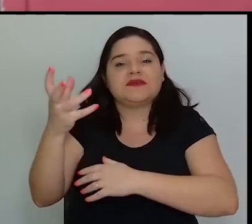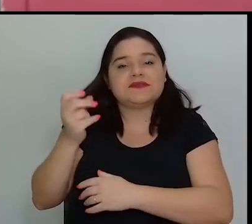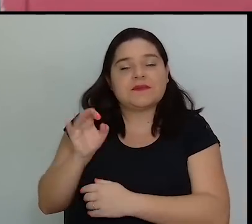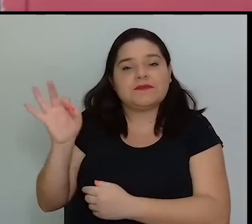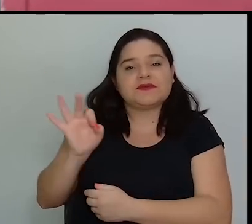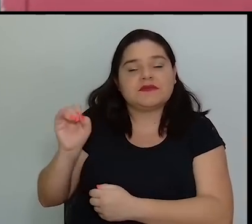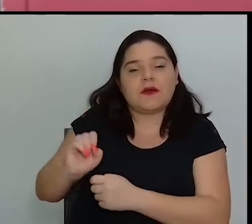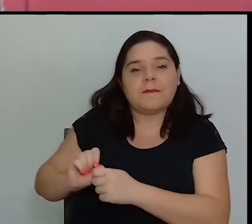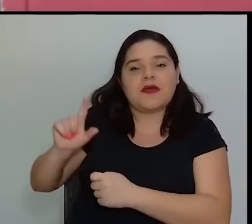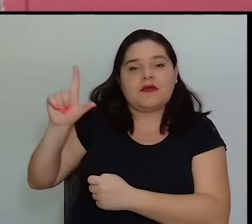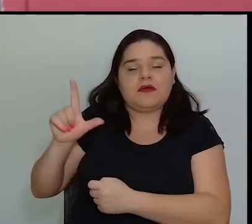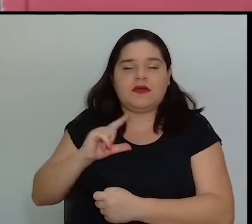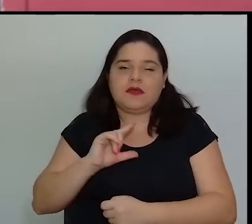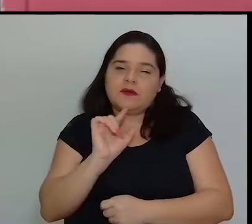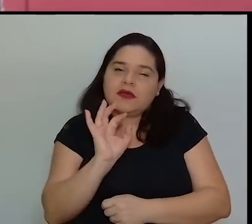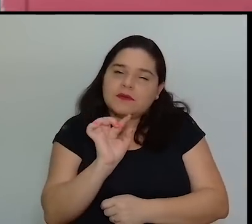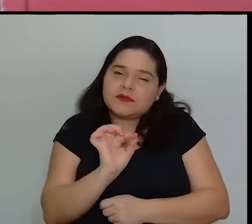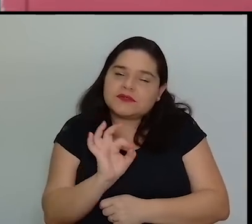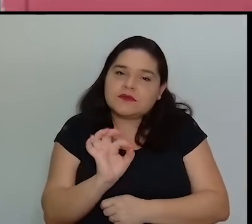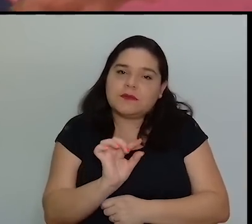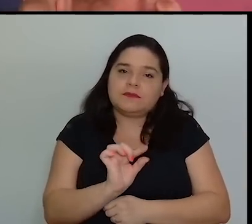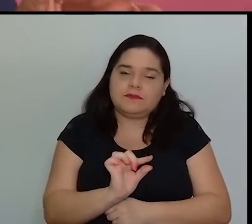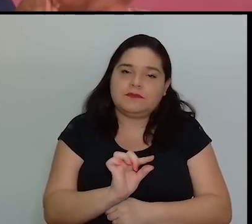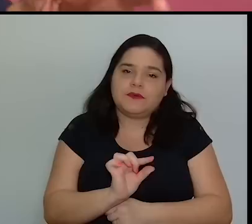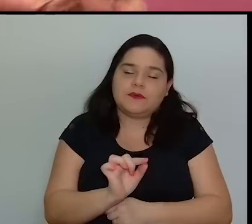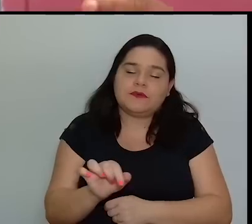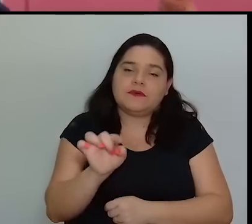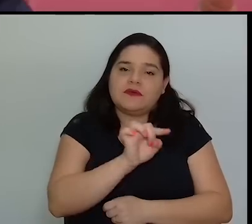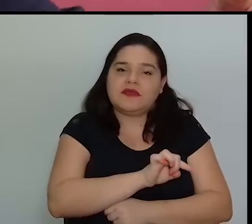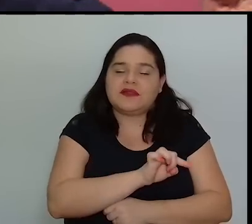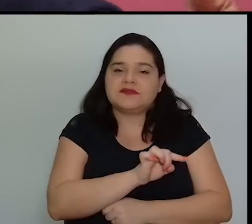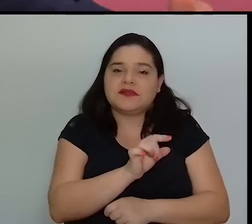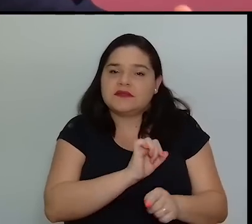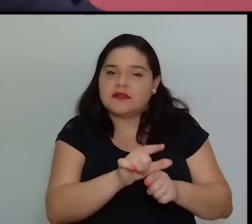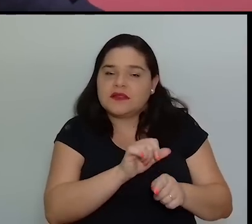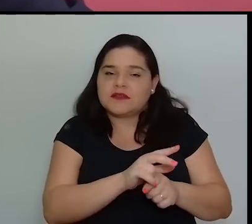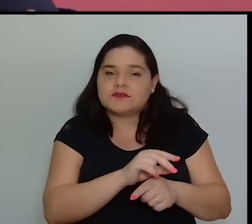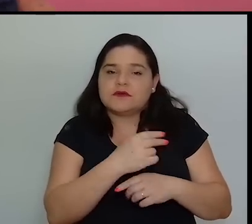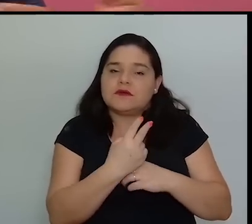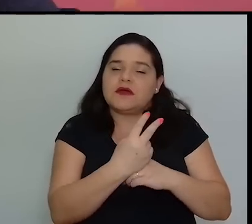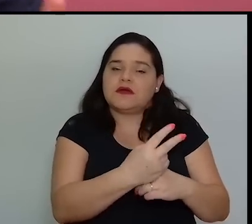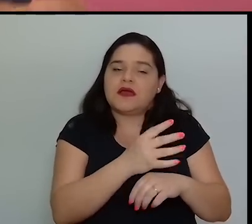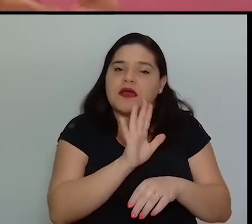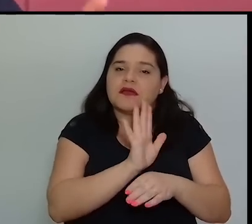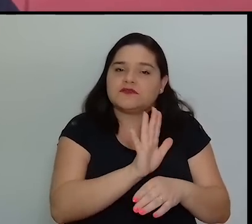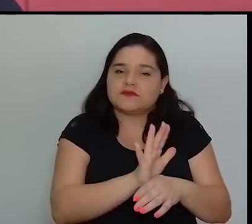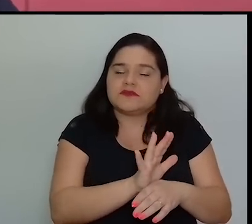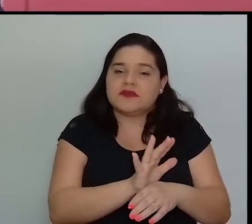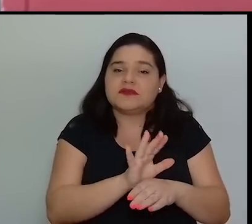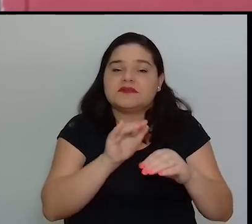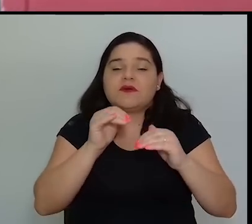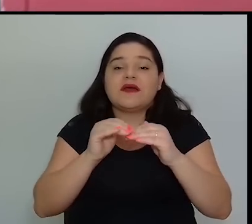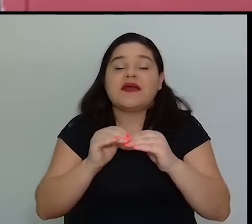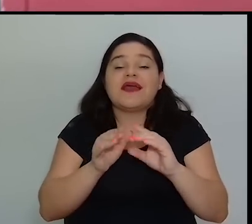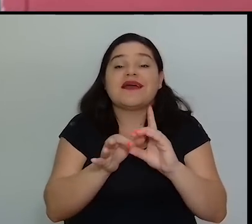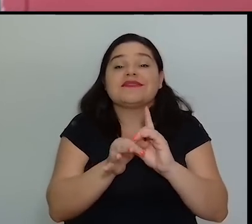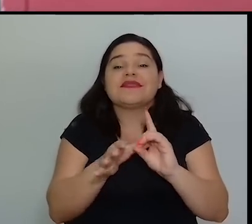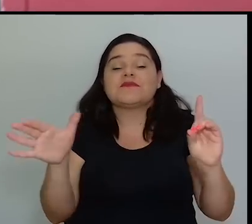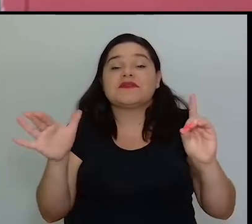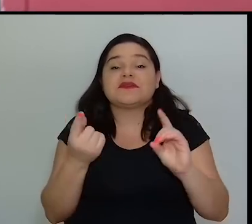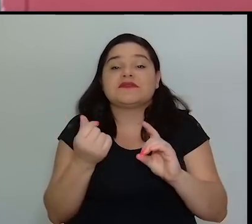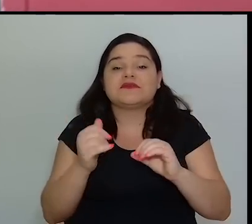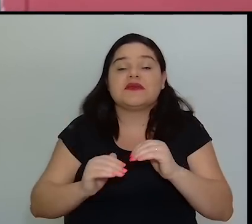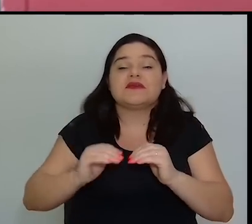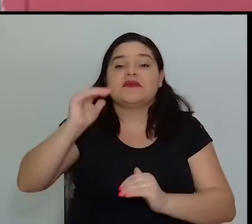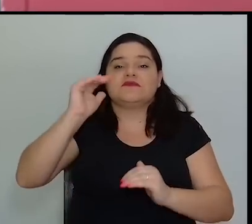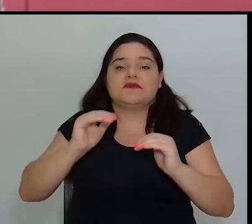eu recebo apenas uma ponte na escala e eles não têm crédito eu vou viabilizando isso não é democratização de riqueza é esse nosso